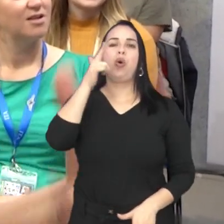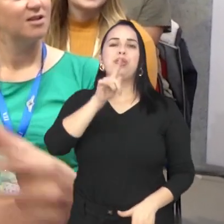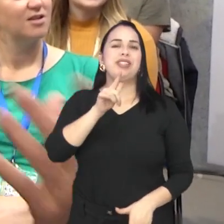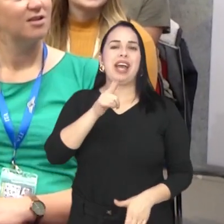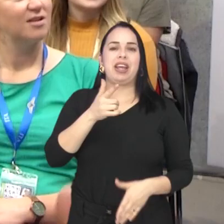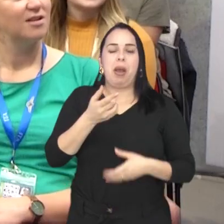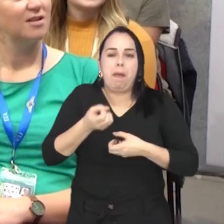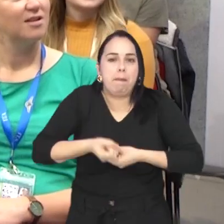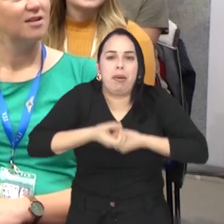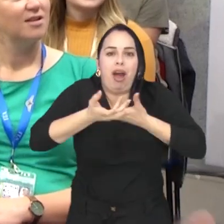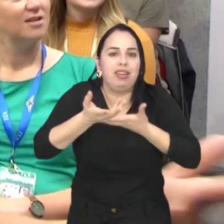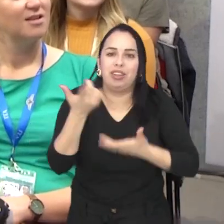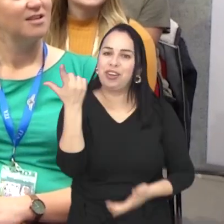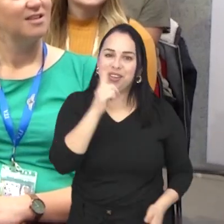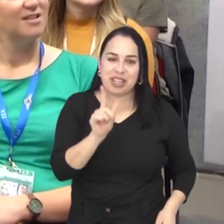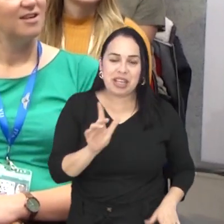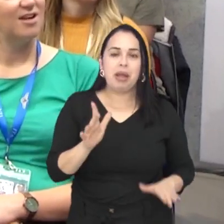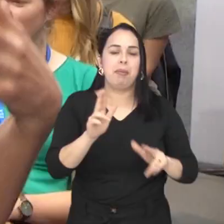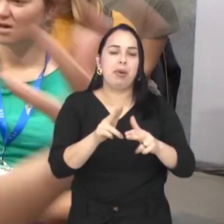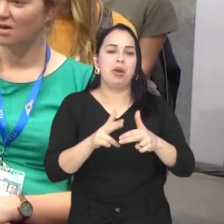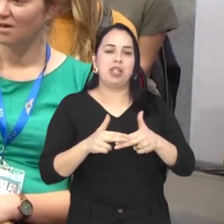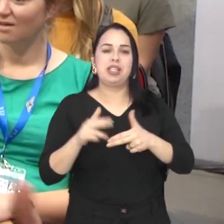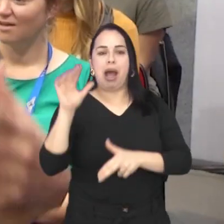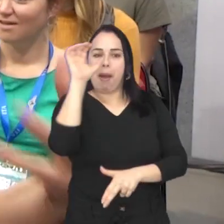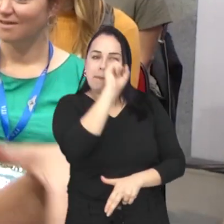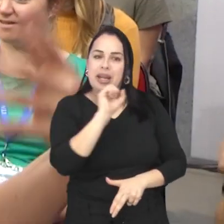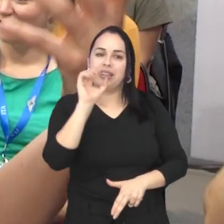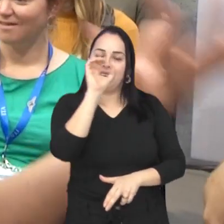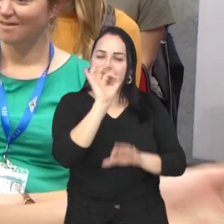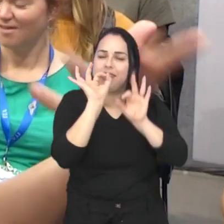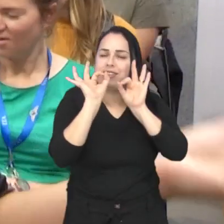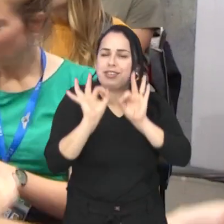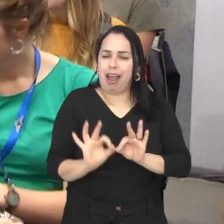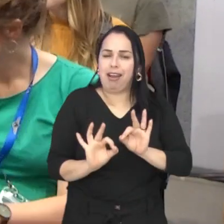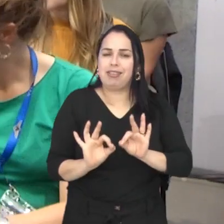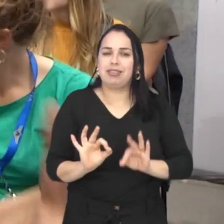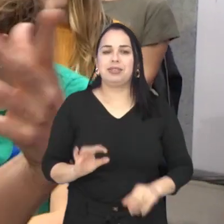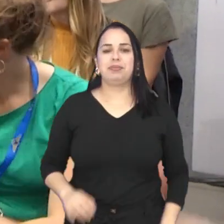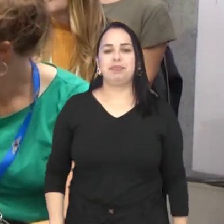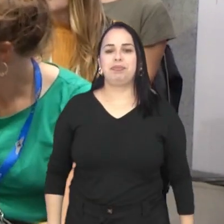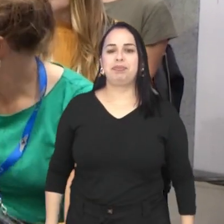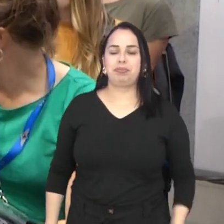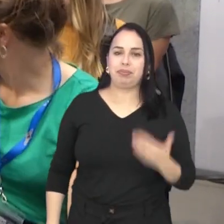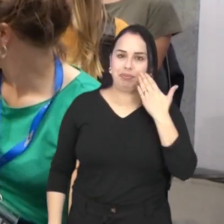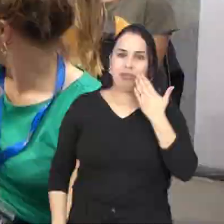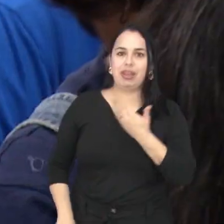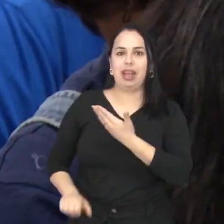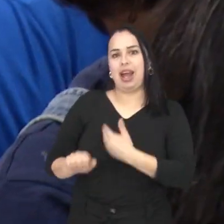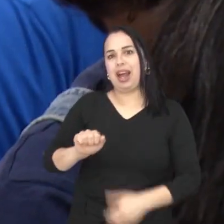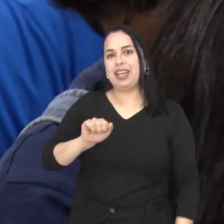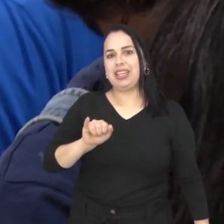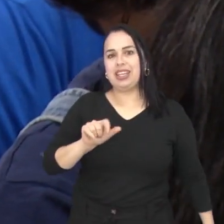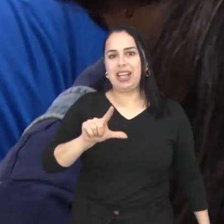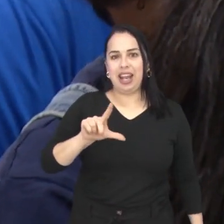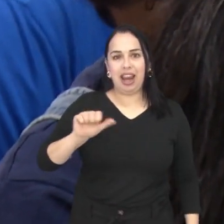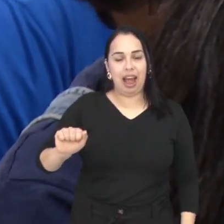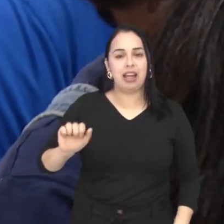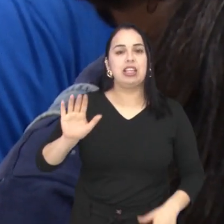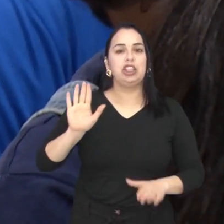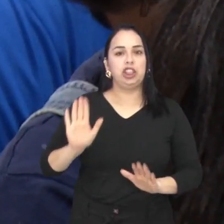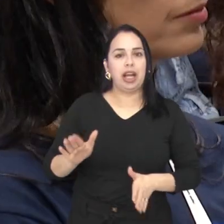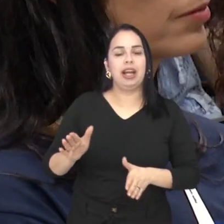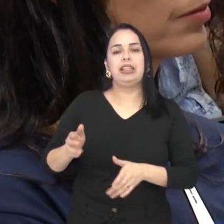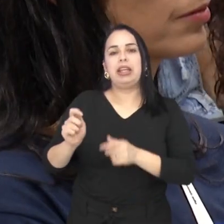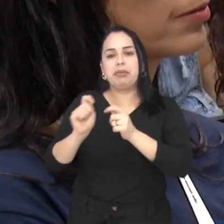às vezes não conseguimos usar linguagem apropriada para passar transmitir a mensagem da forma mais adequada isso é o mais difícil Ayla veio do